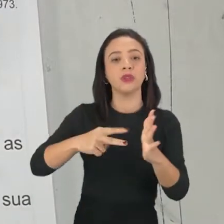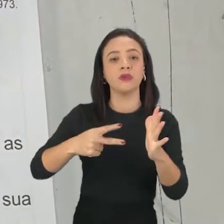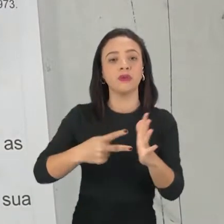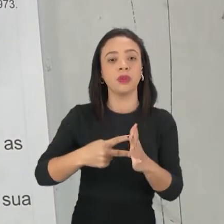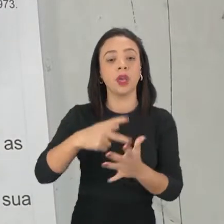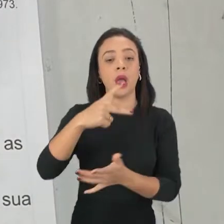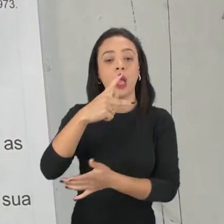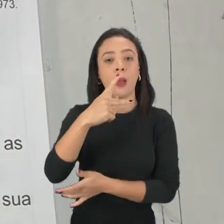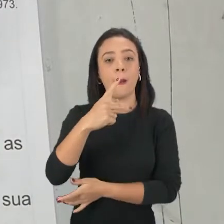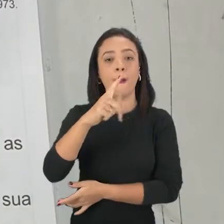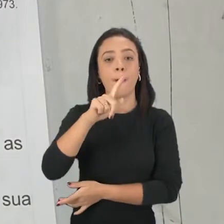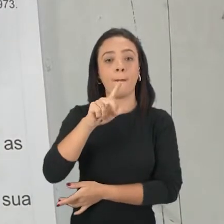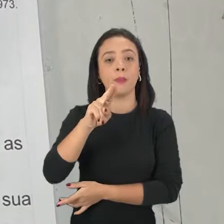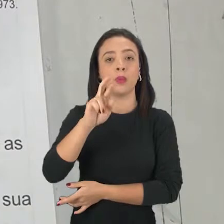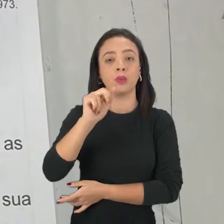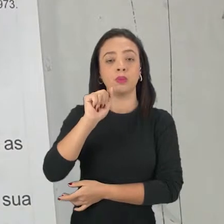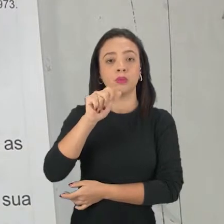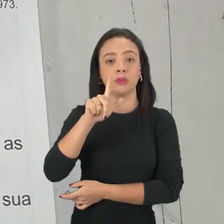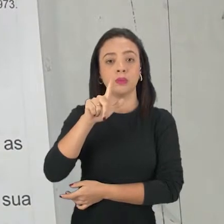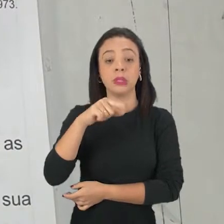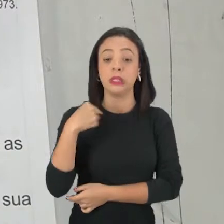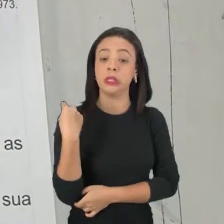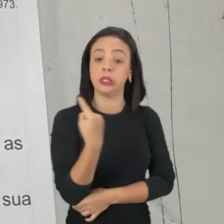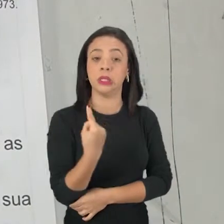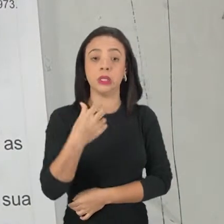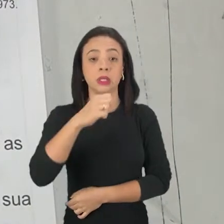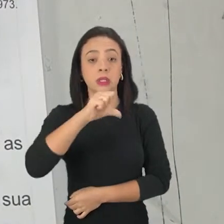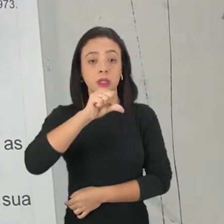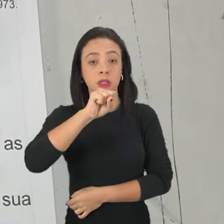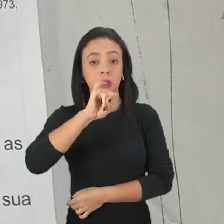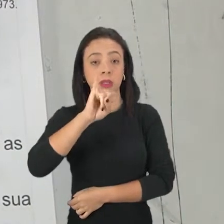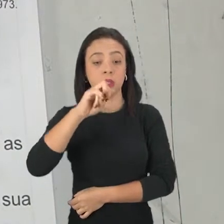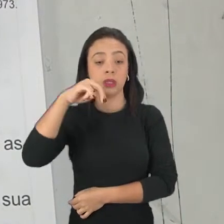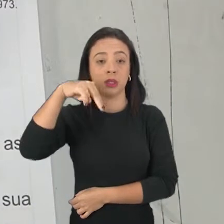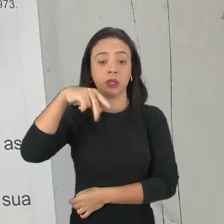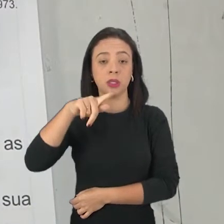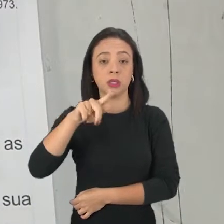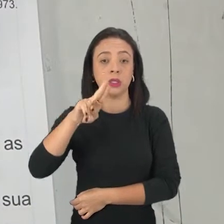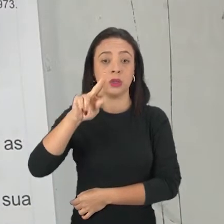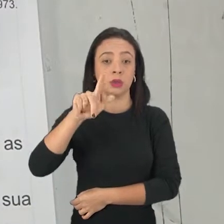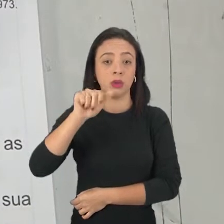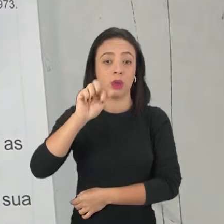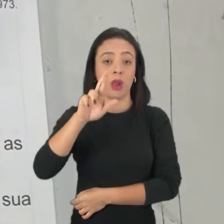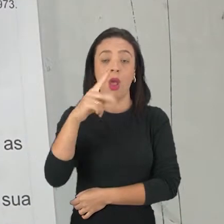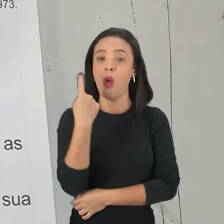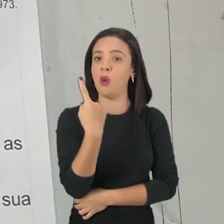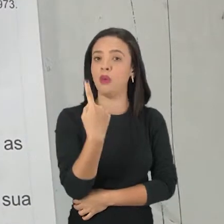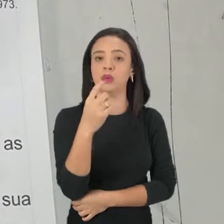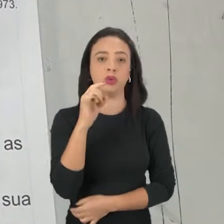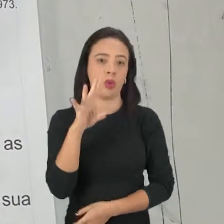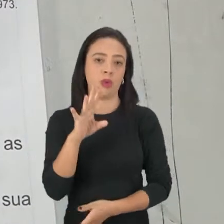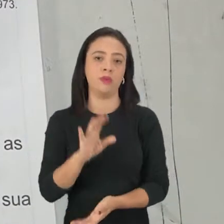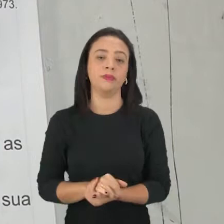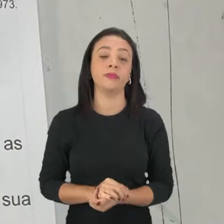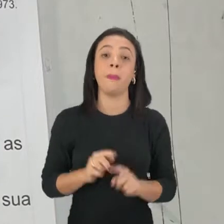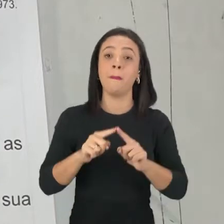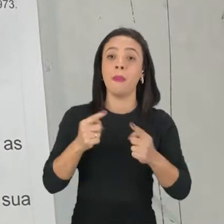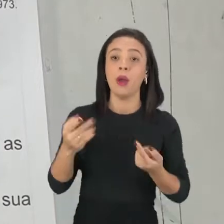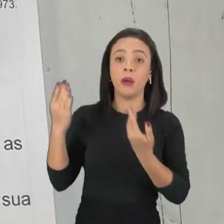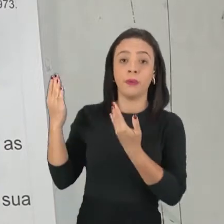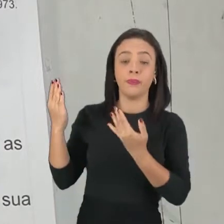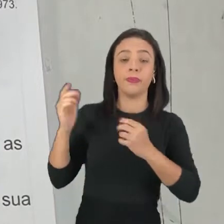singular singular lembrando é só um cana vestido somente um com